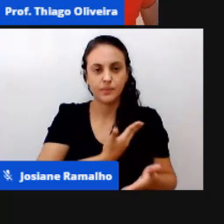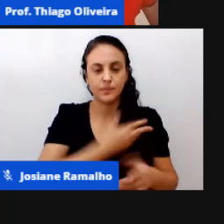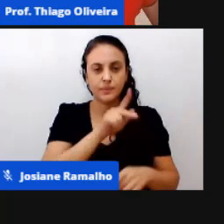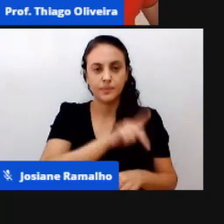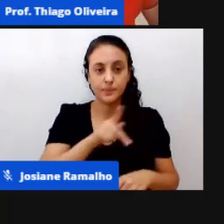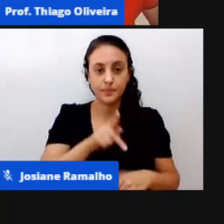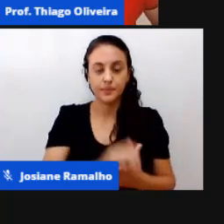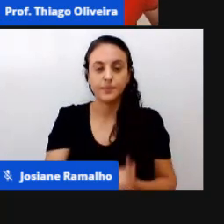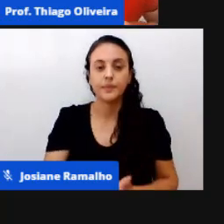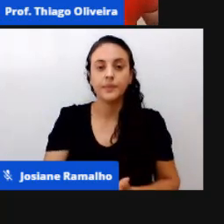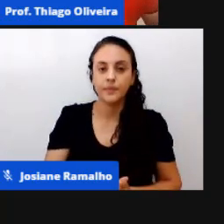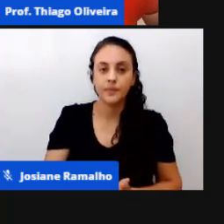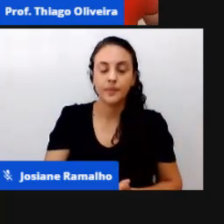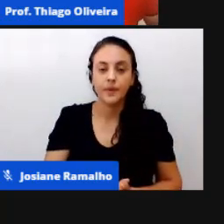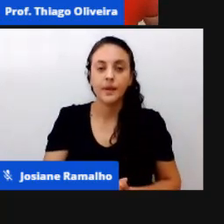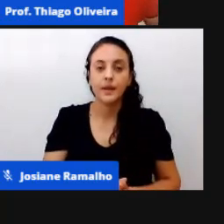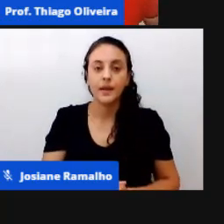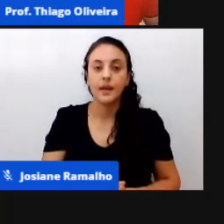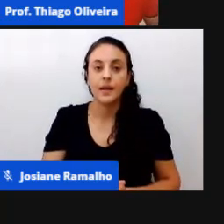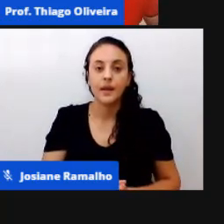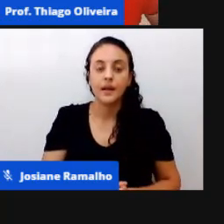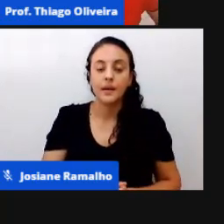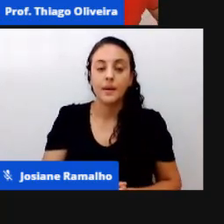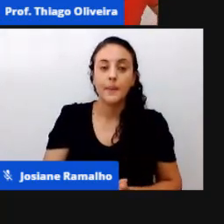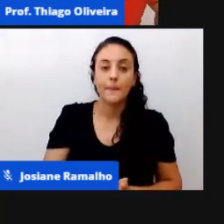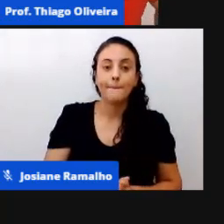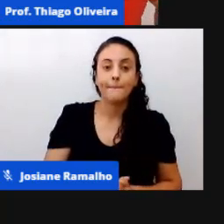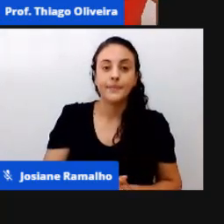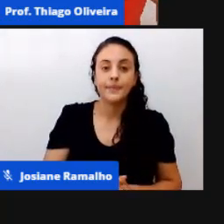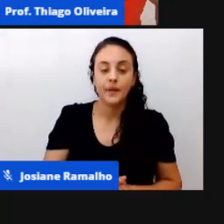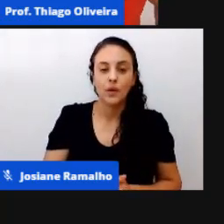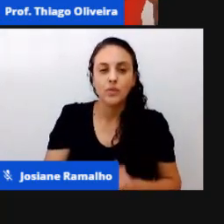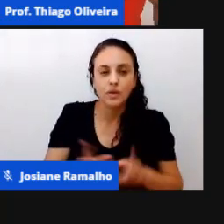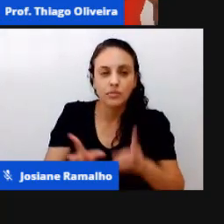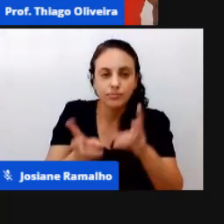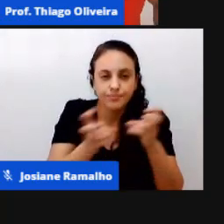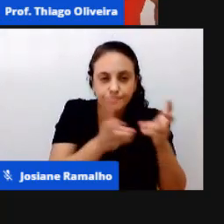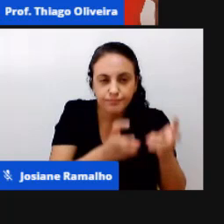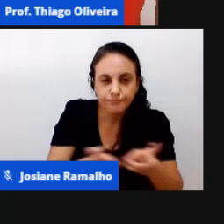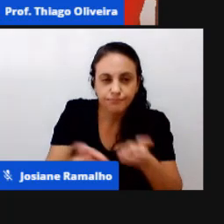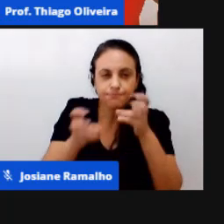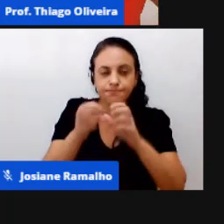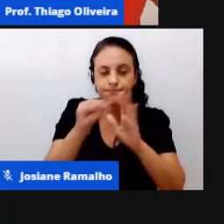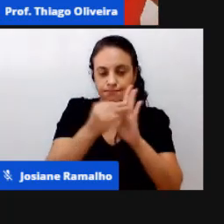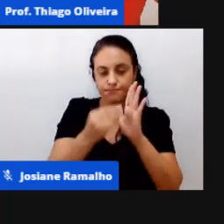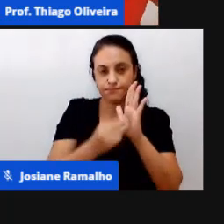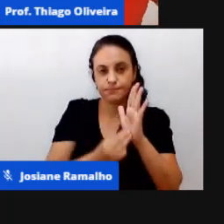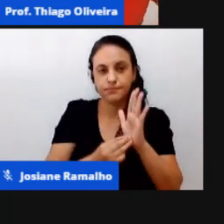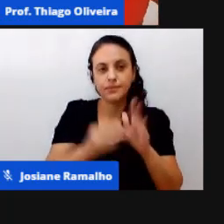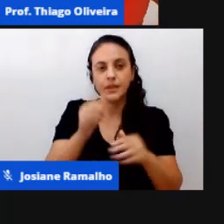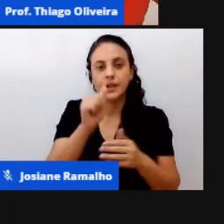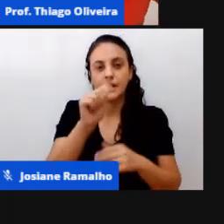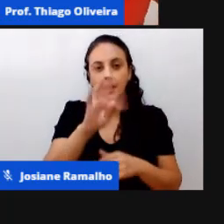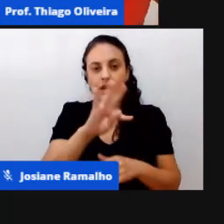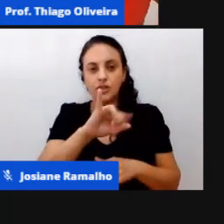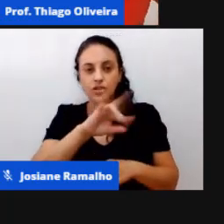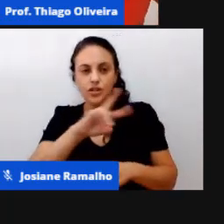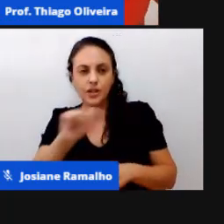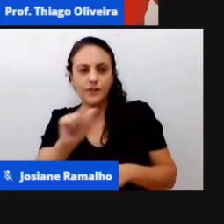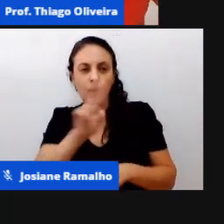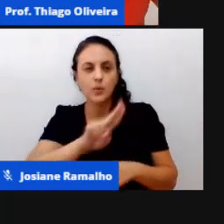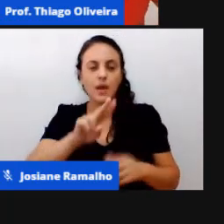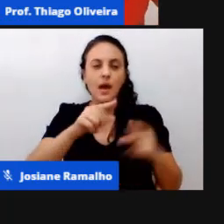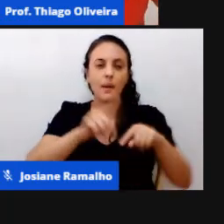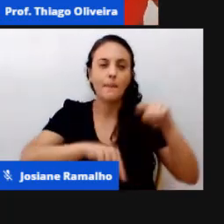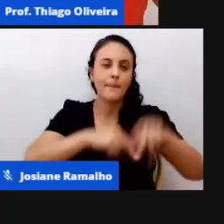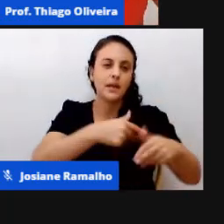Permite explorar as metodologias ativas e tornar mais dinâmico e significativo o processo de aprendizagem, incluindo materiais digitais como videoaula,